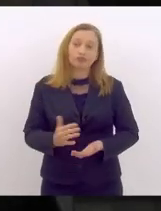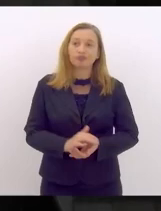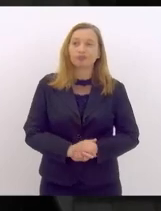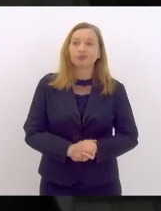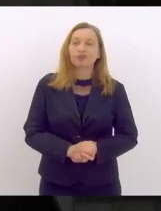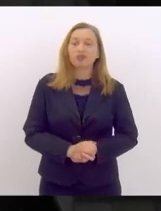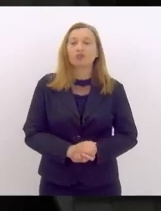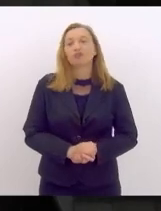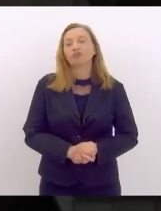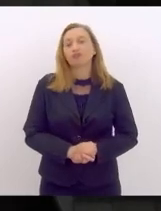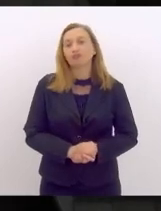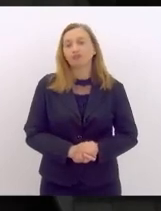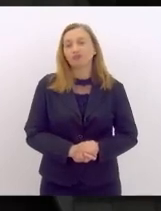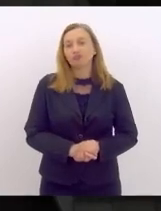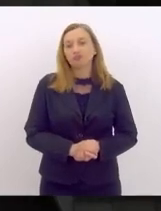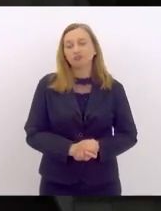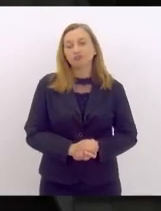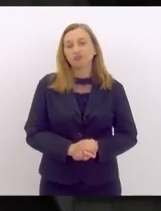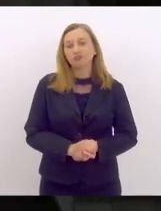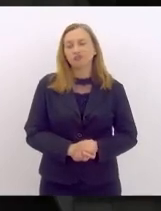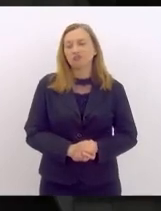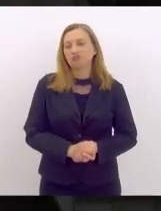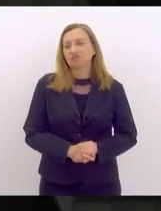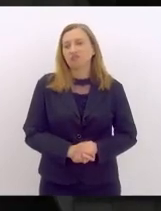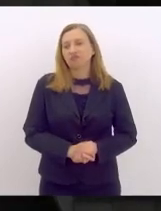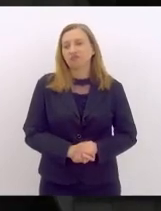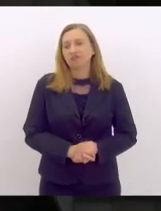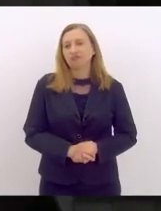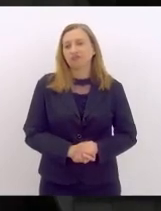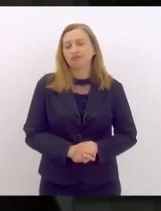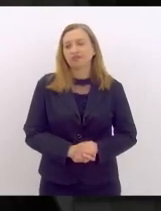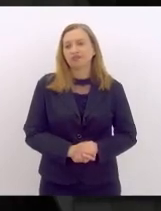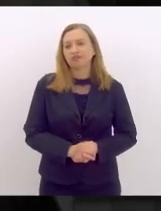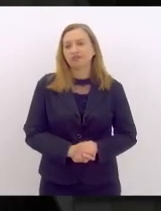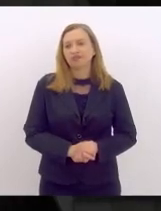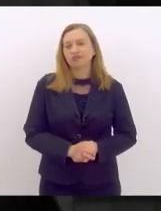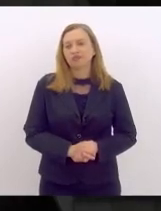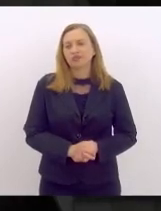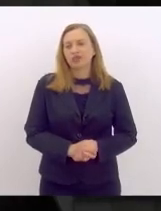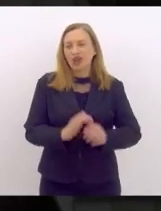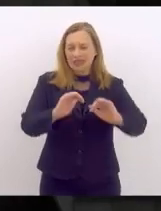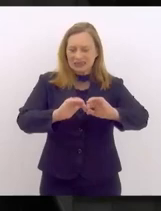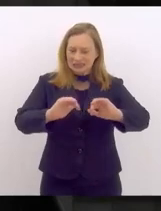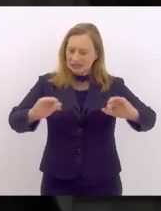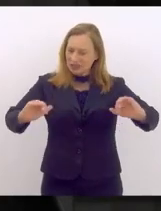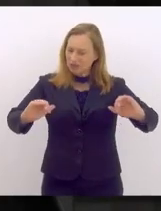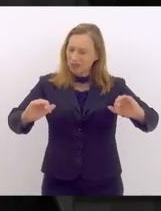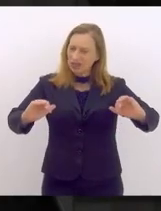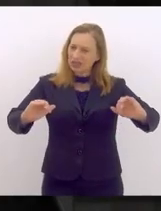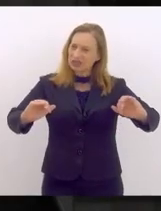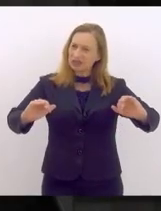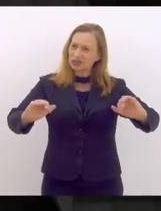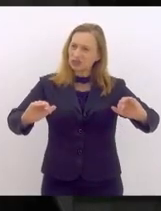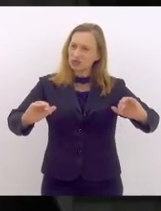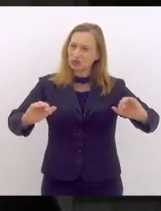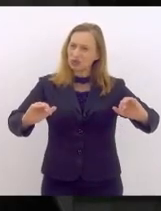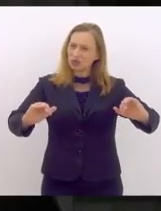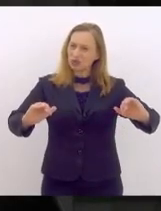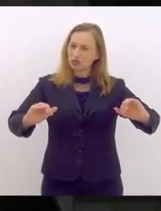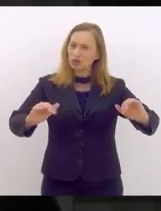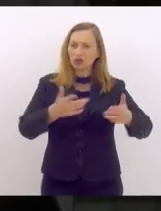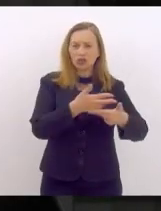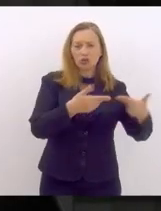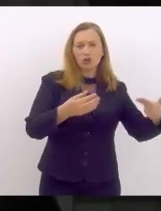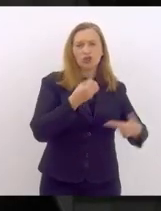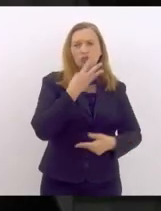do político como não pudesse haver a separação do joio do